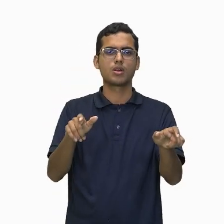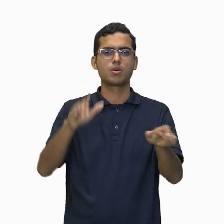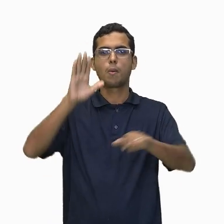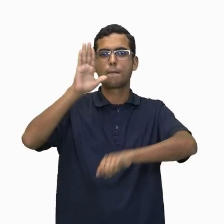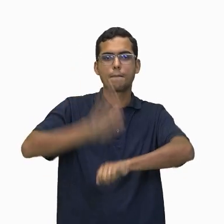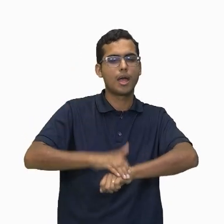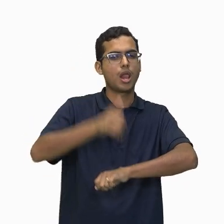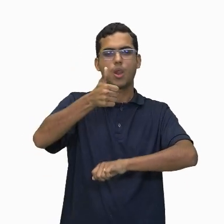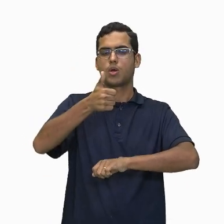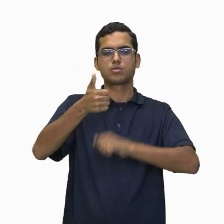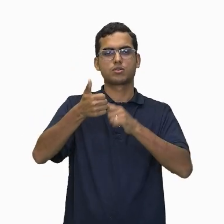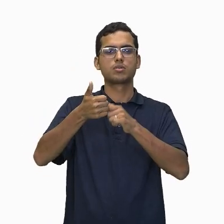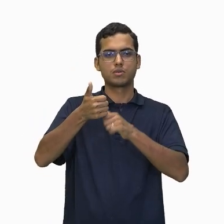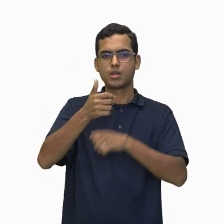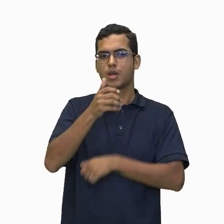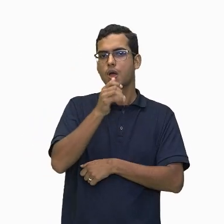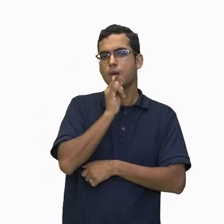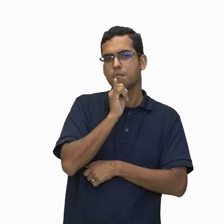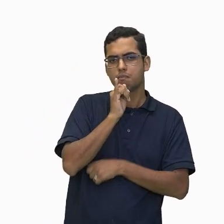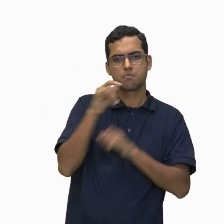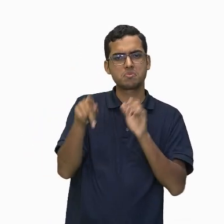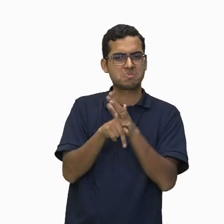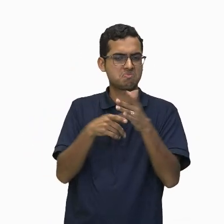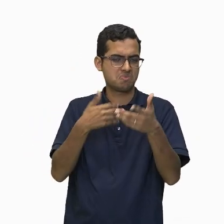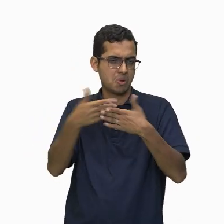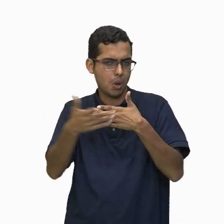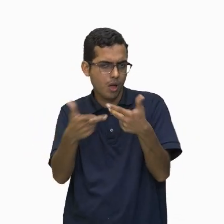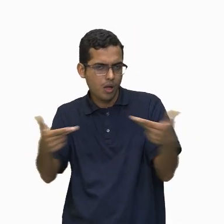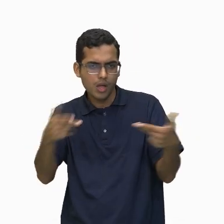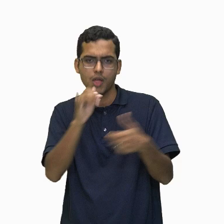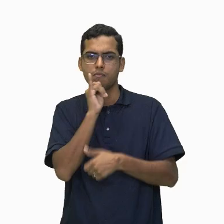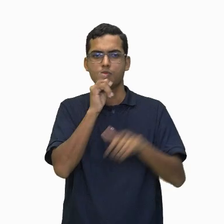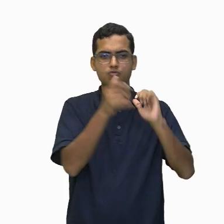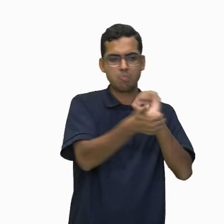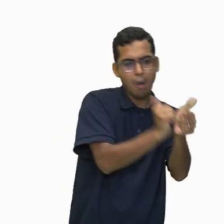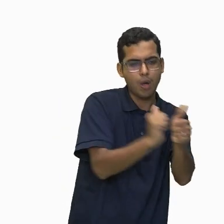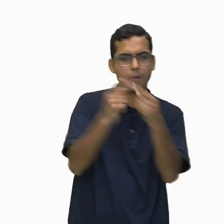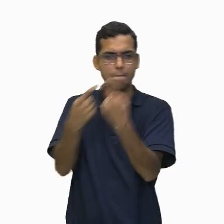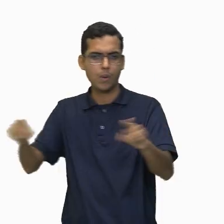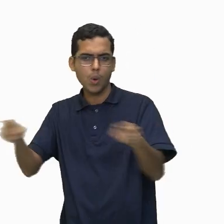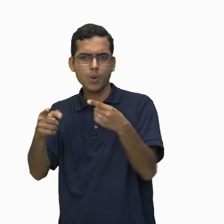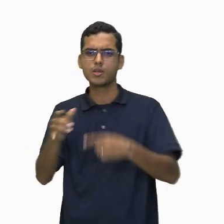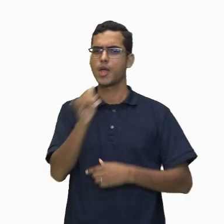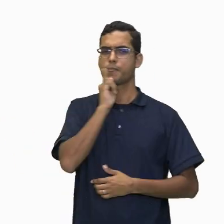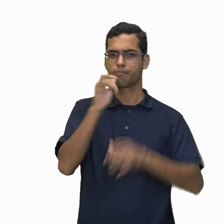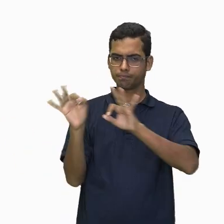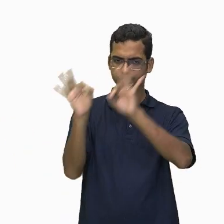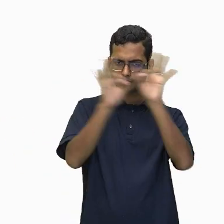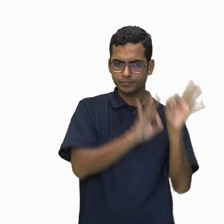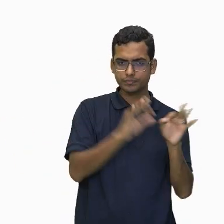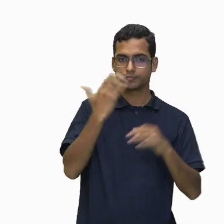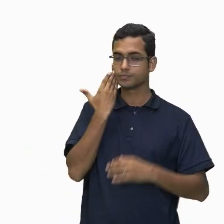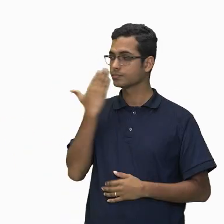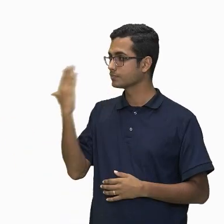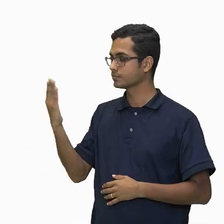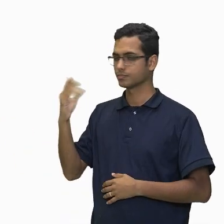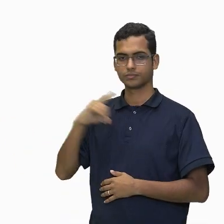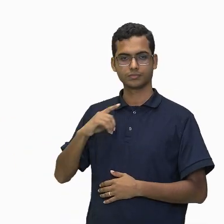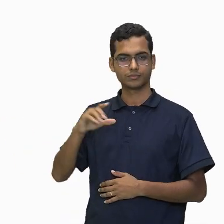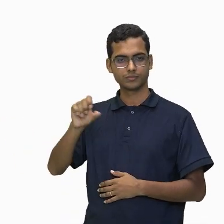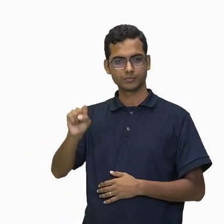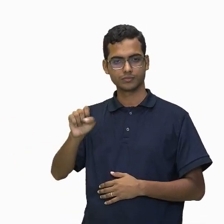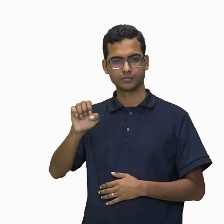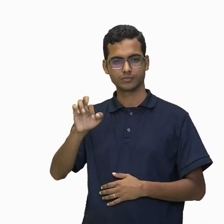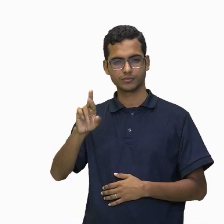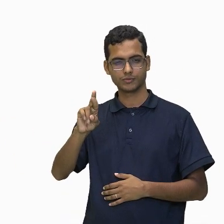comum no esporte e na música, ok? Então vamos ver um exemplo. Serena Williams is the